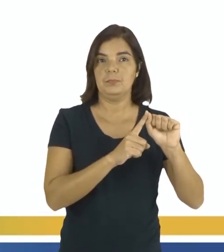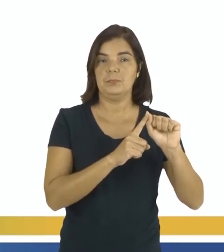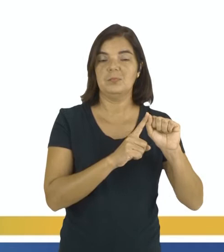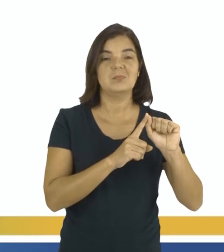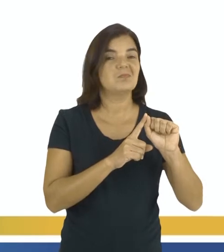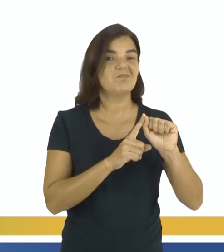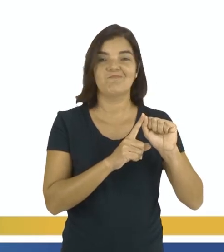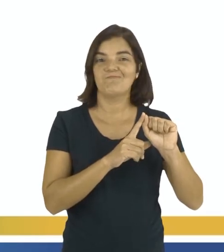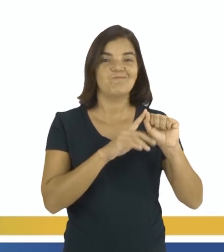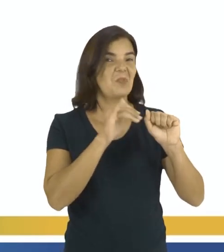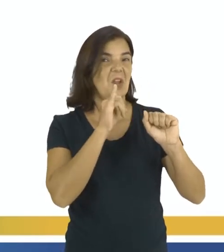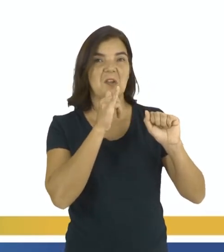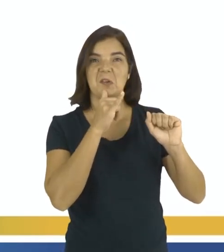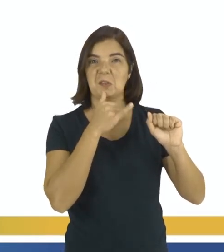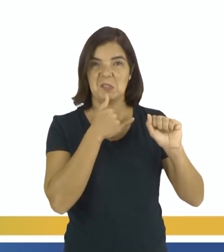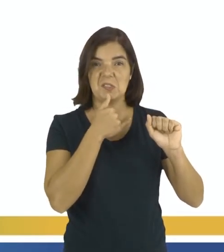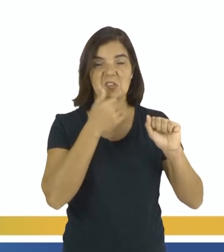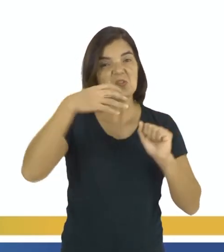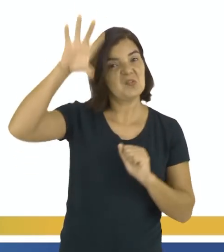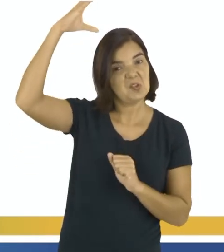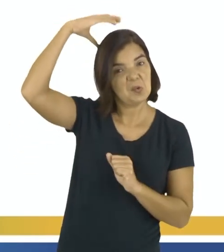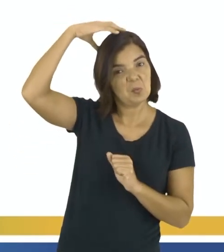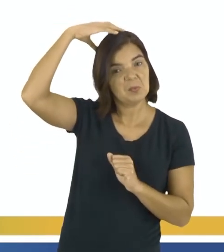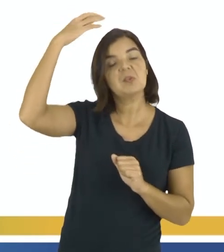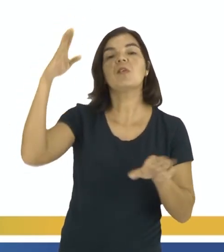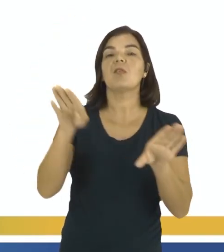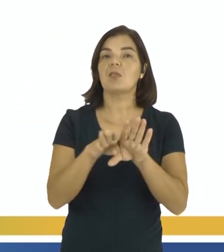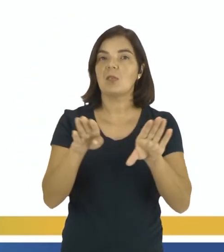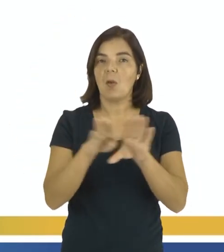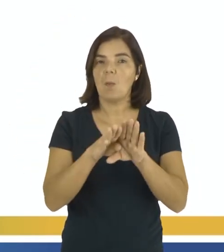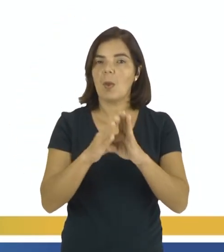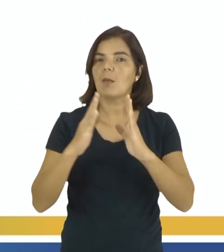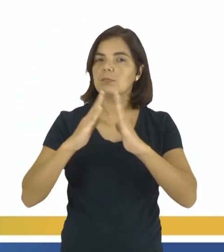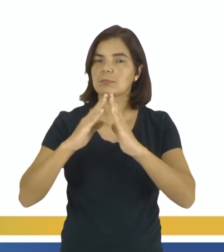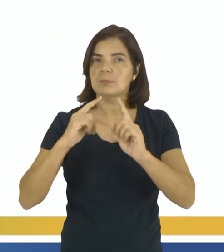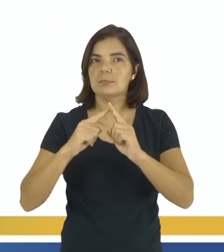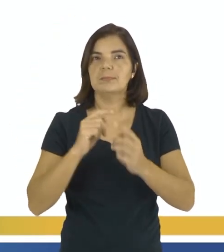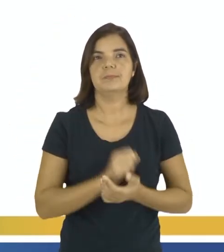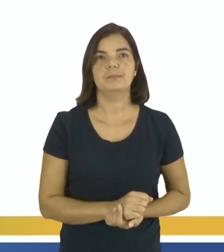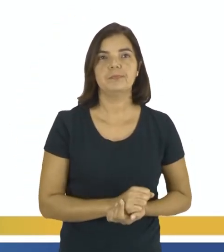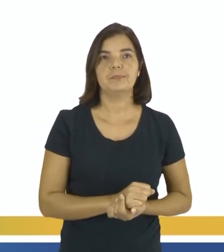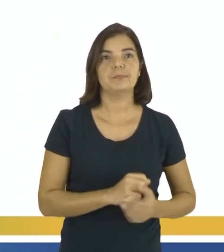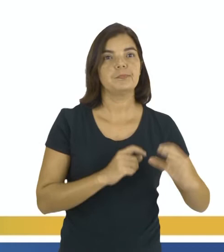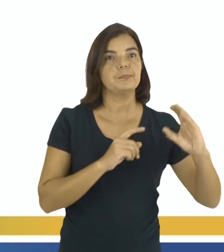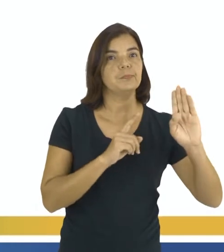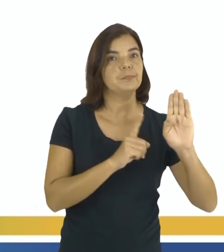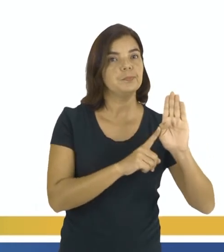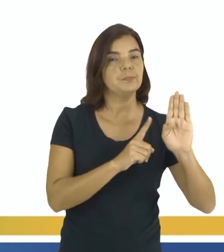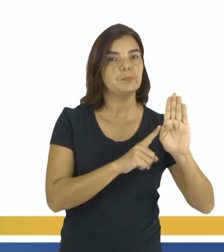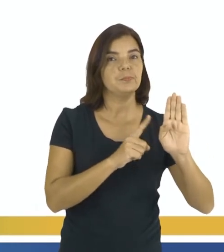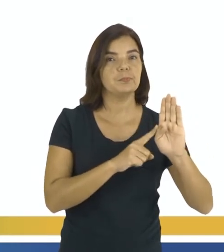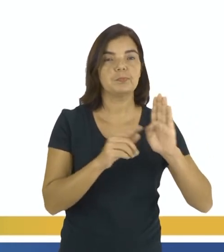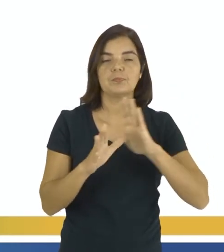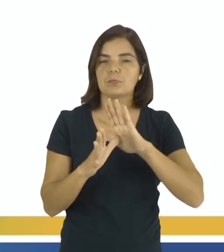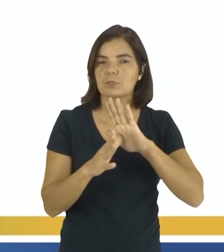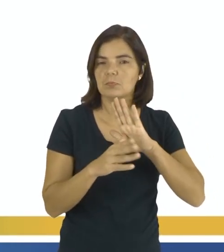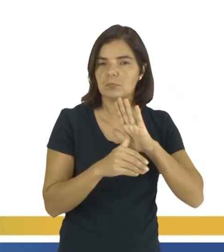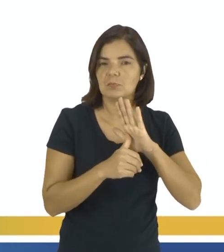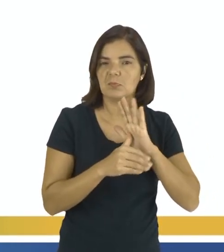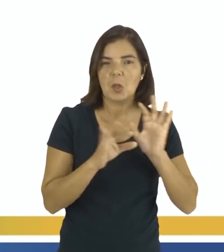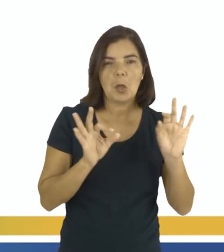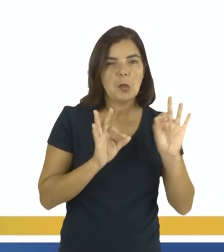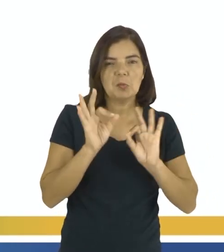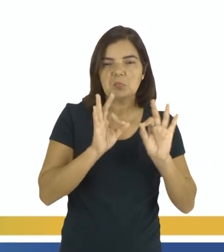a insatisfação de reis e príncipes com a igreja. Letra B, a corrupção